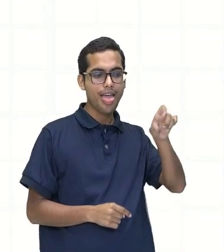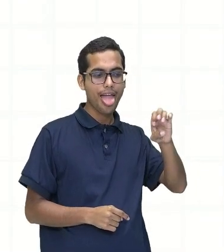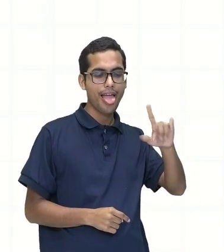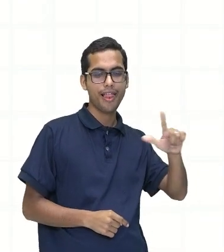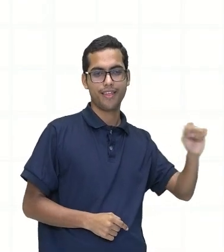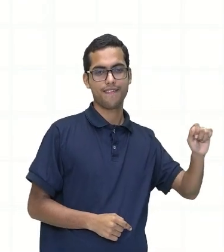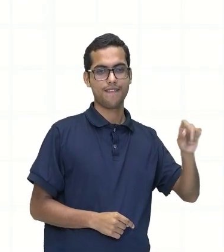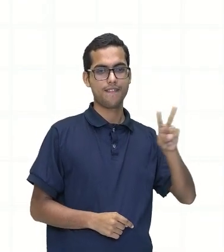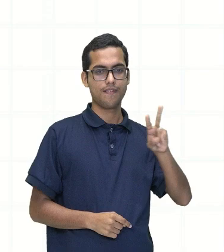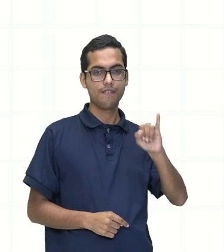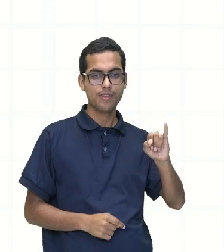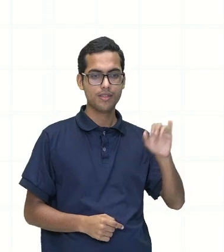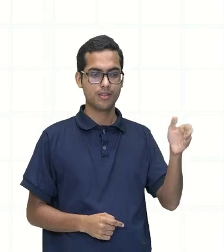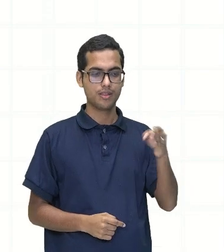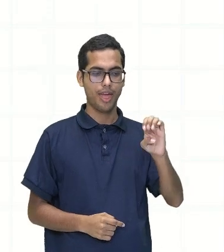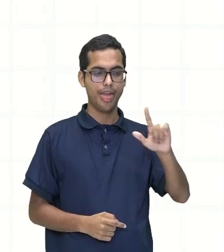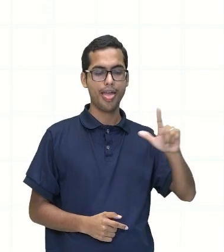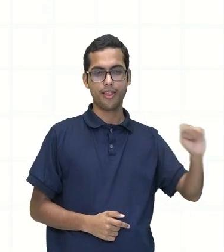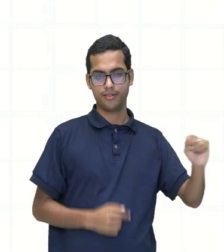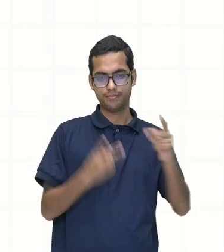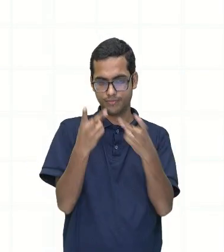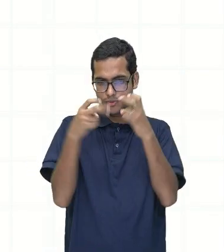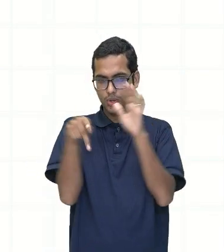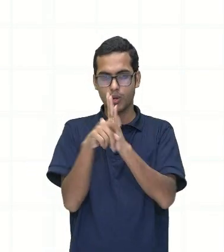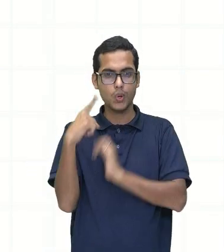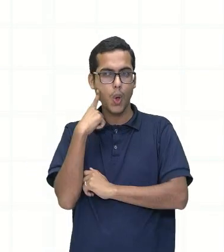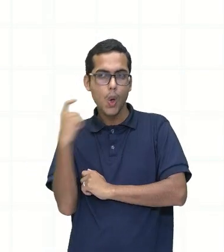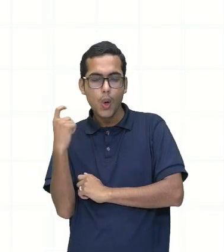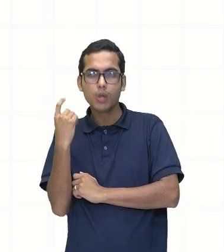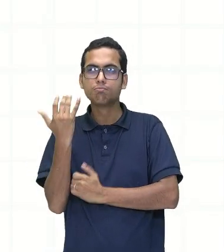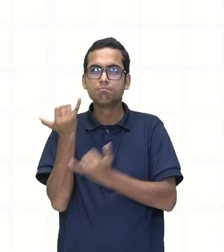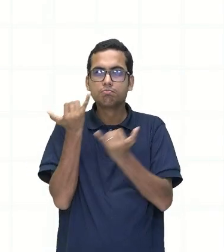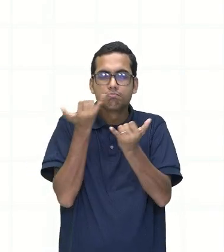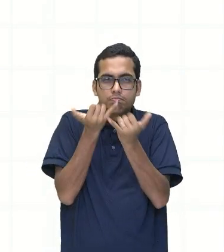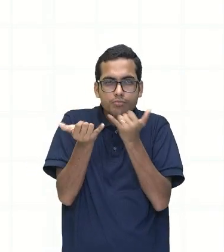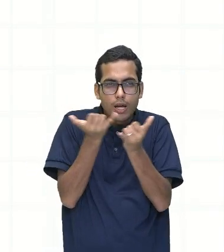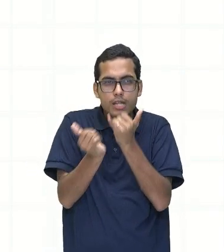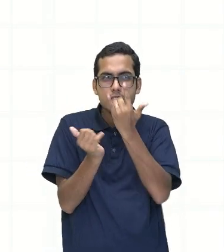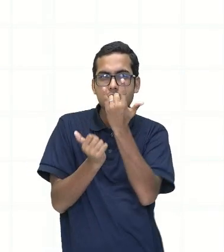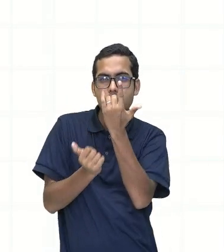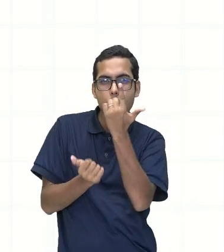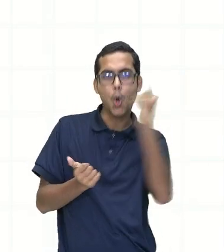que, além de ter uma cacofonia nesse eu vi ela, ainda tem também ali